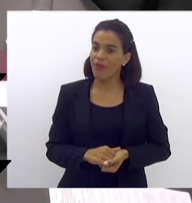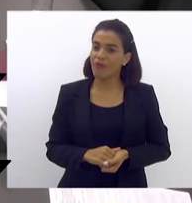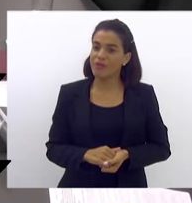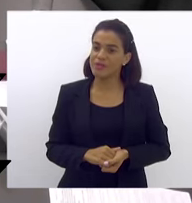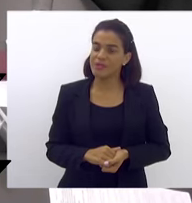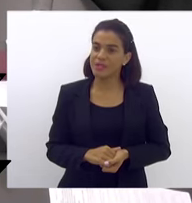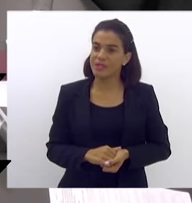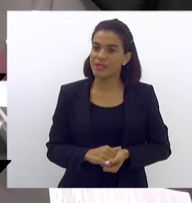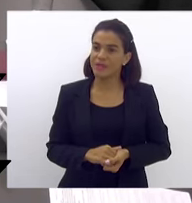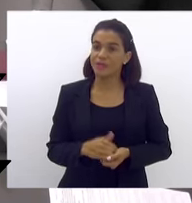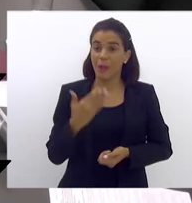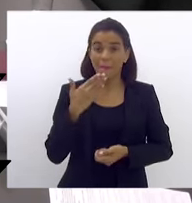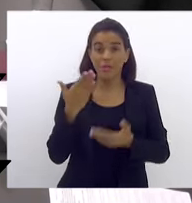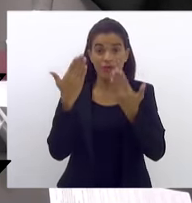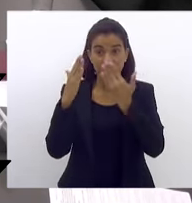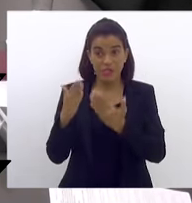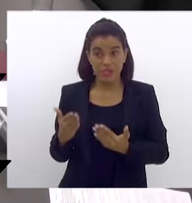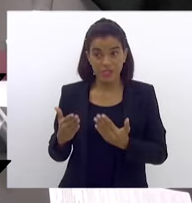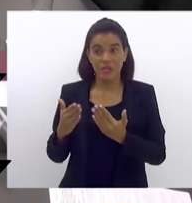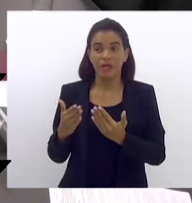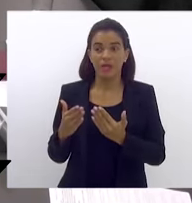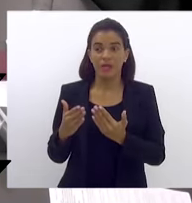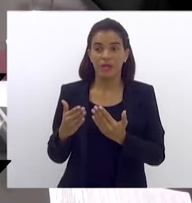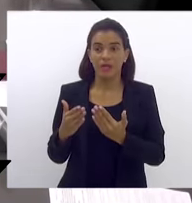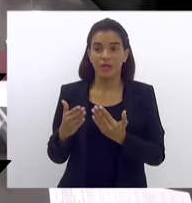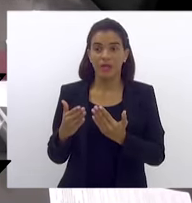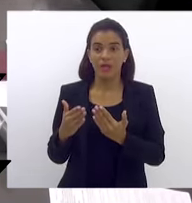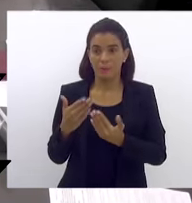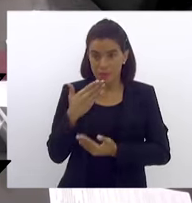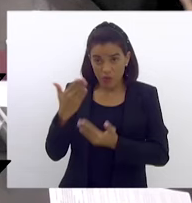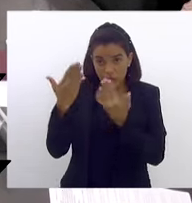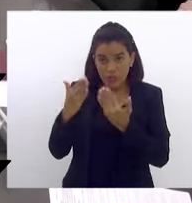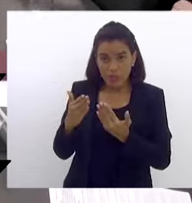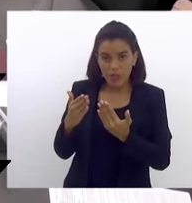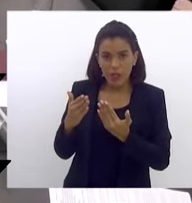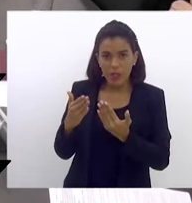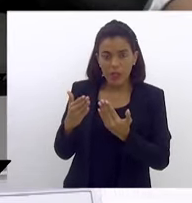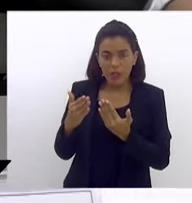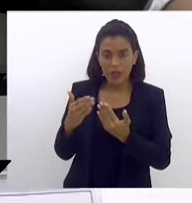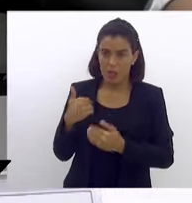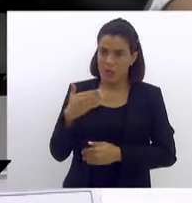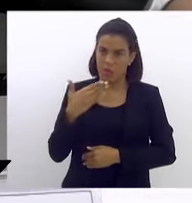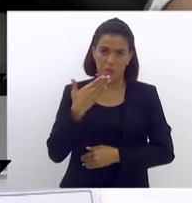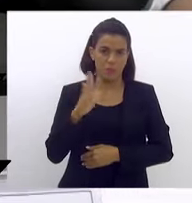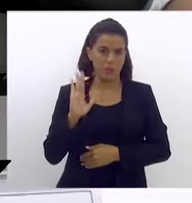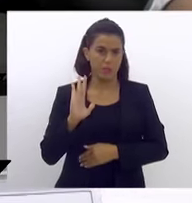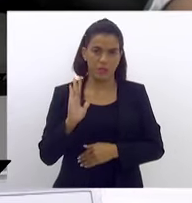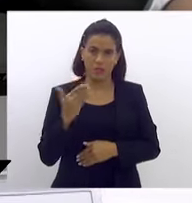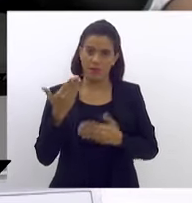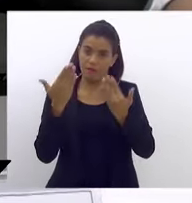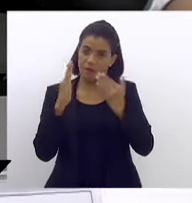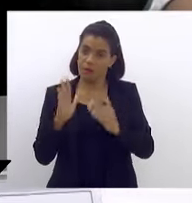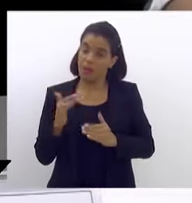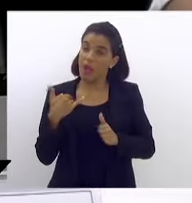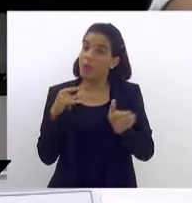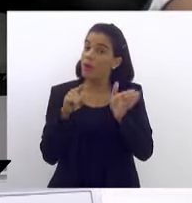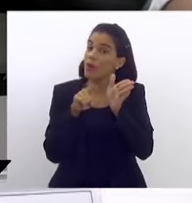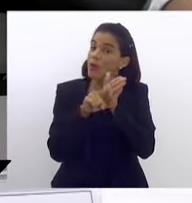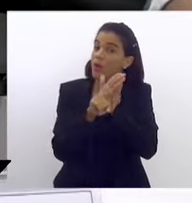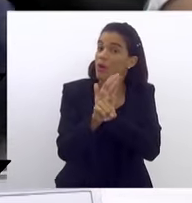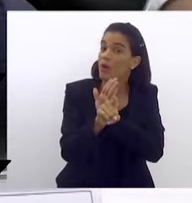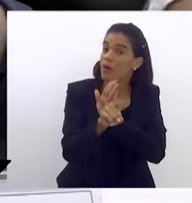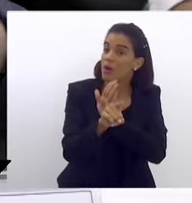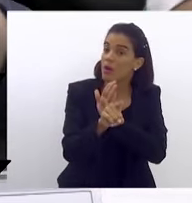Fred ah pediu Vista o m pediu Deputado M pediu vista vist não pediu vista não eu não pedi Vista eu fiz uma consulta